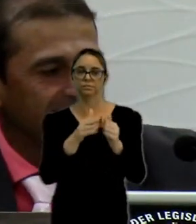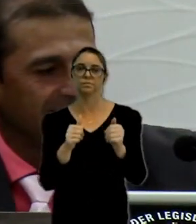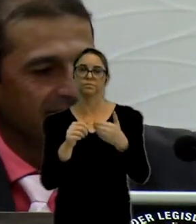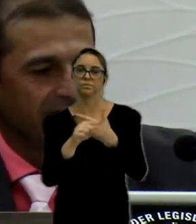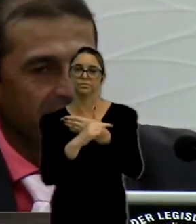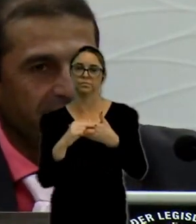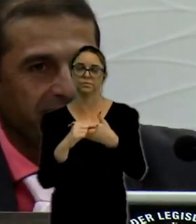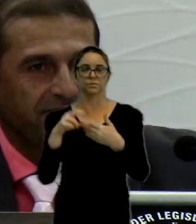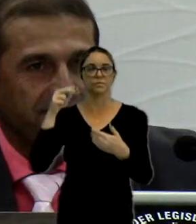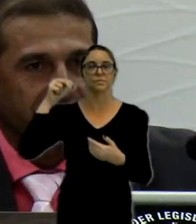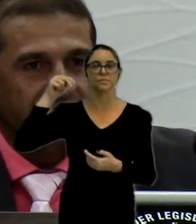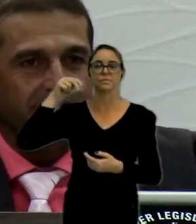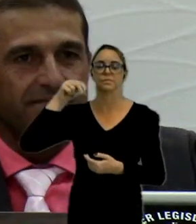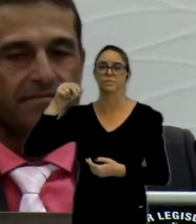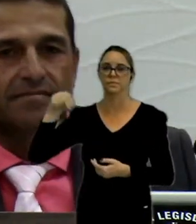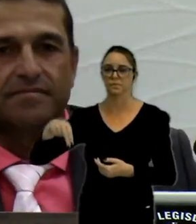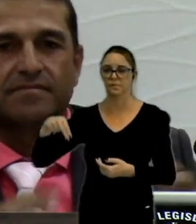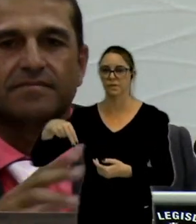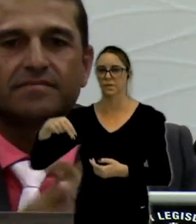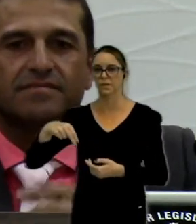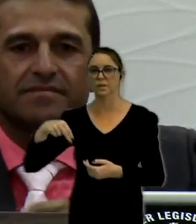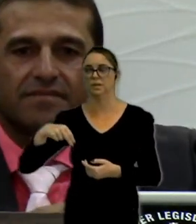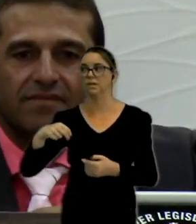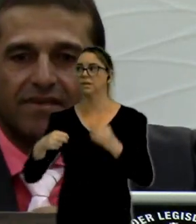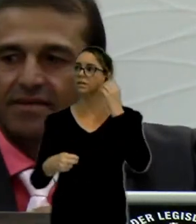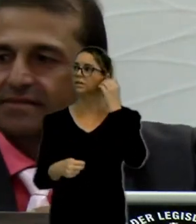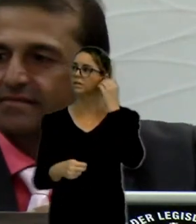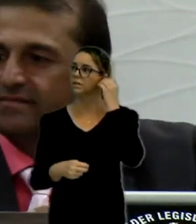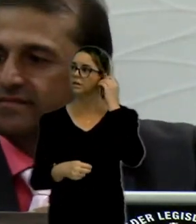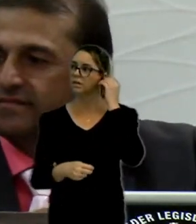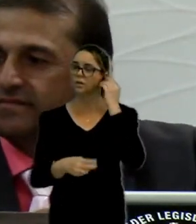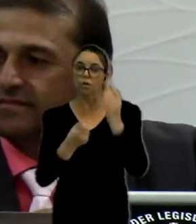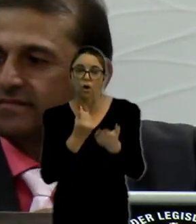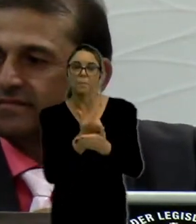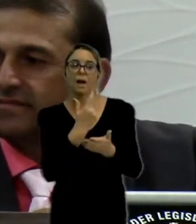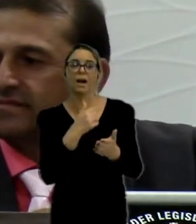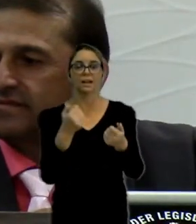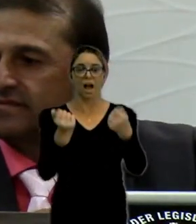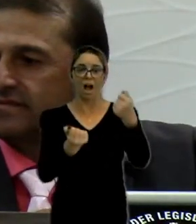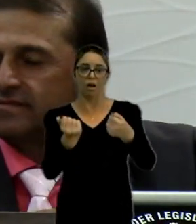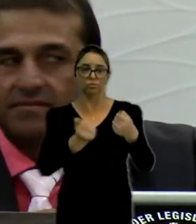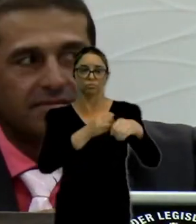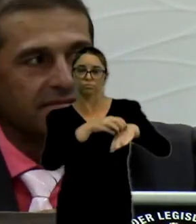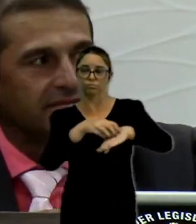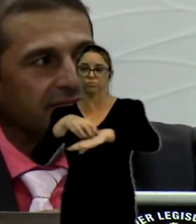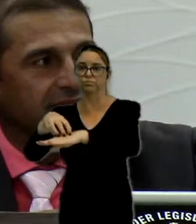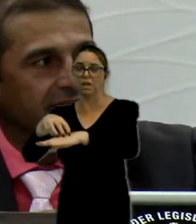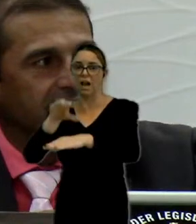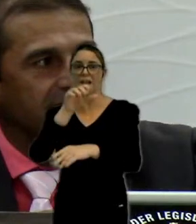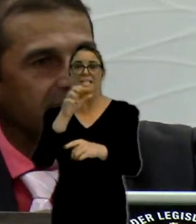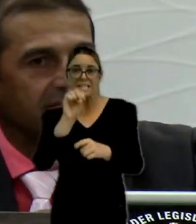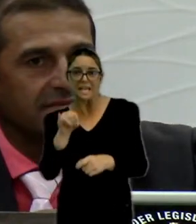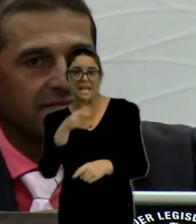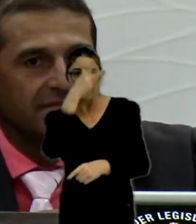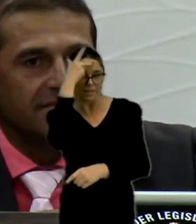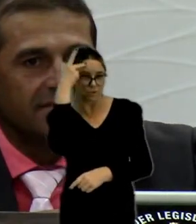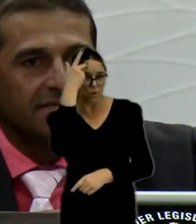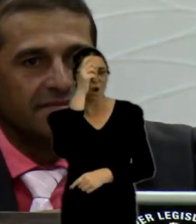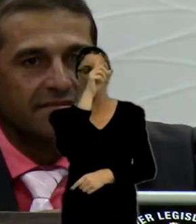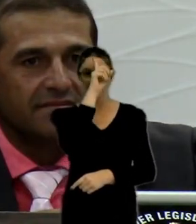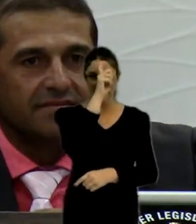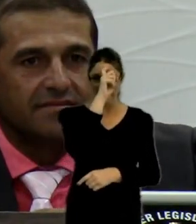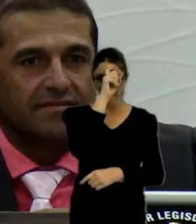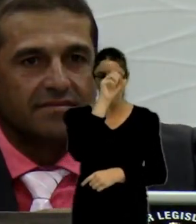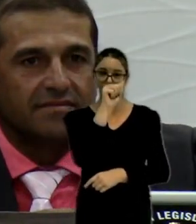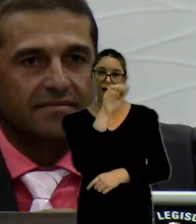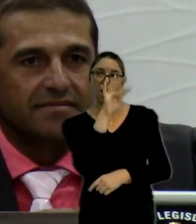de Saúde, compra um carro para transportar o paciente de alta, né, Neide? Em discussão, a vereadora